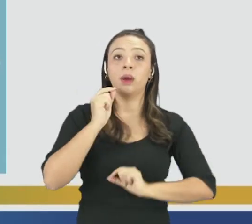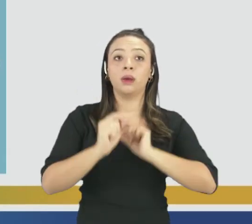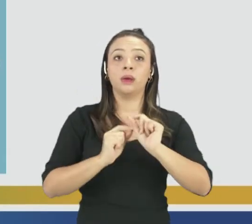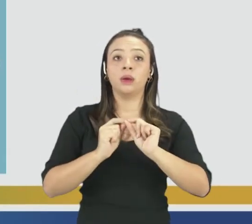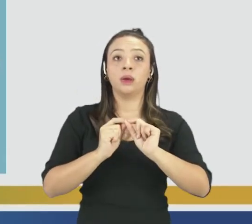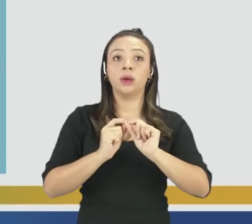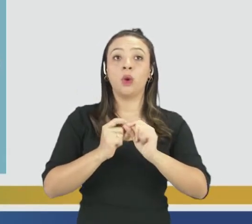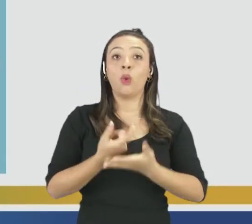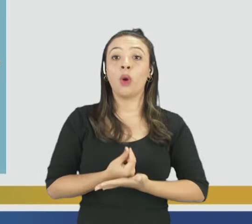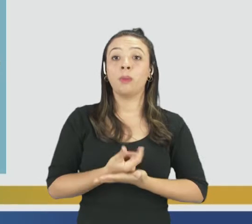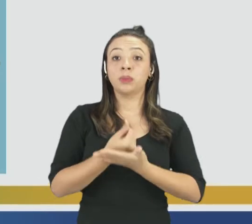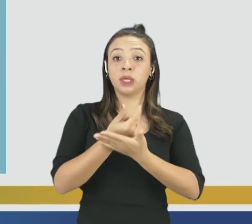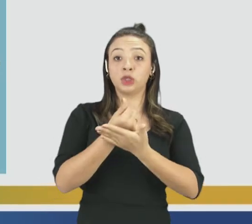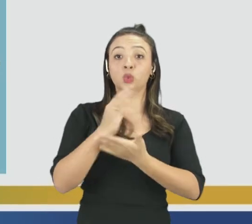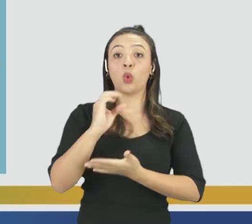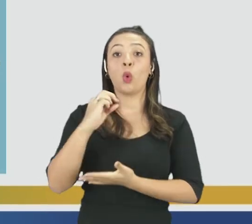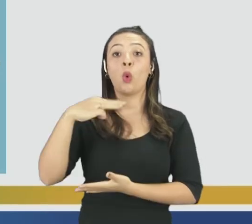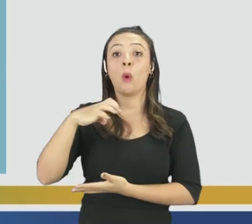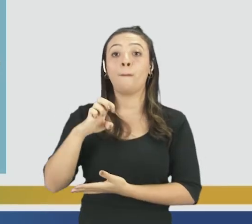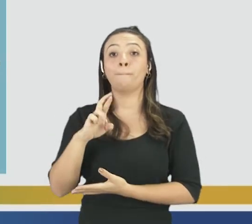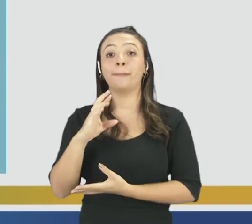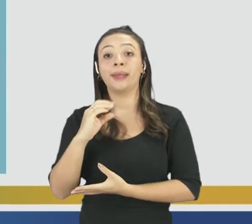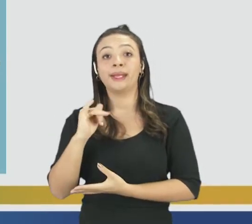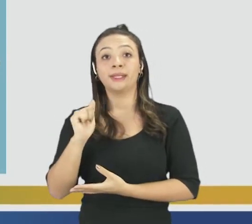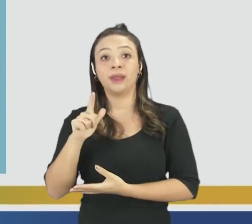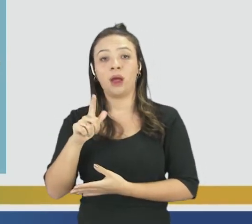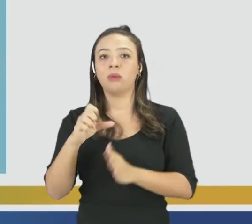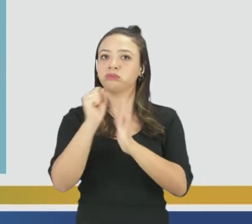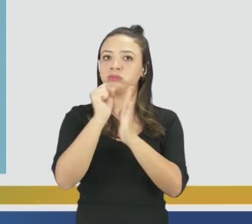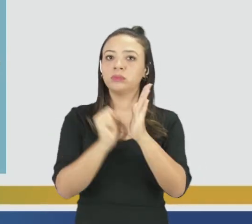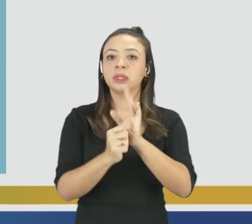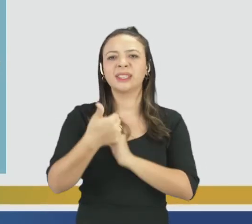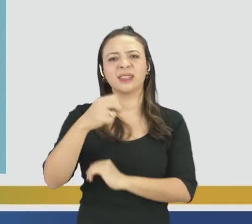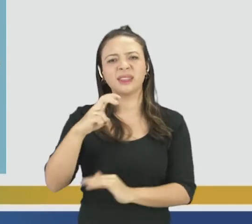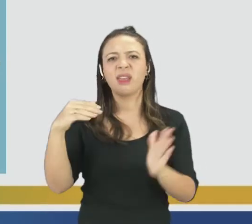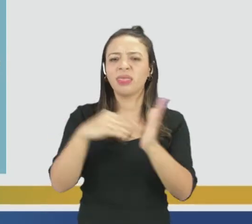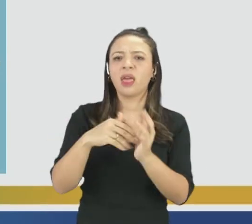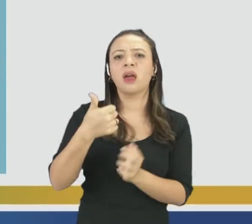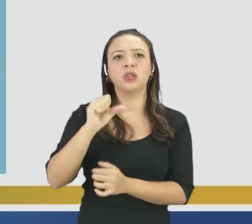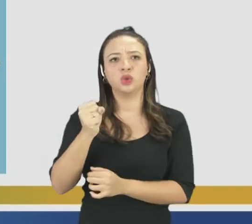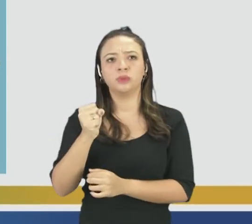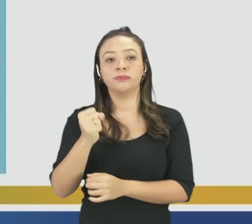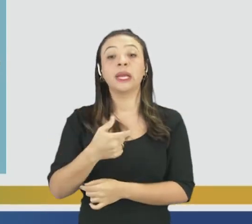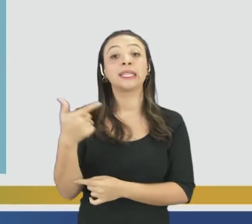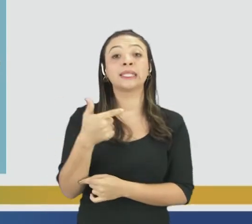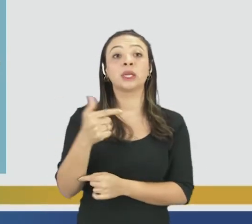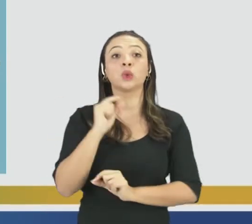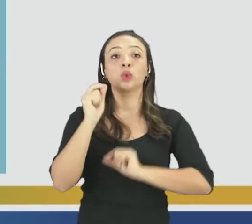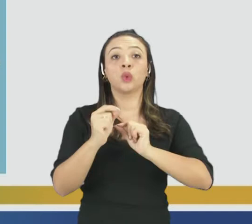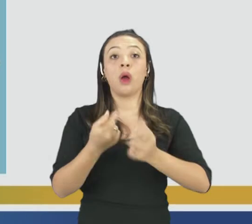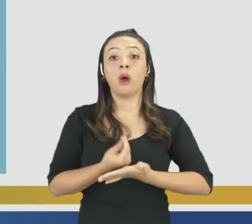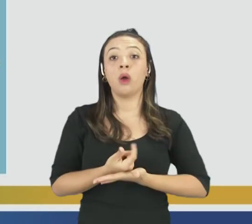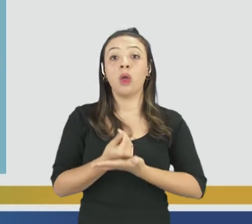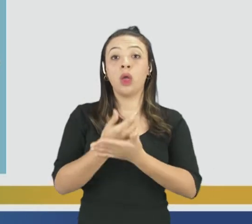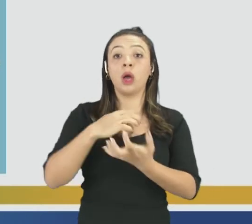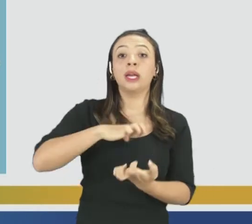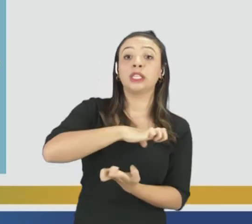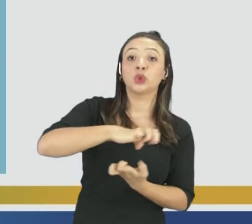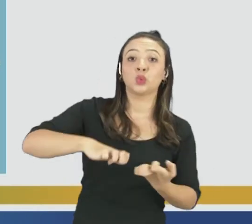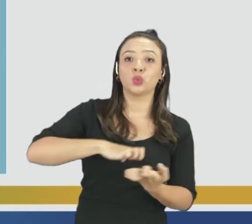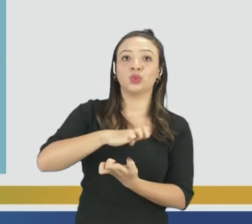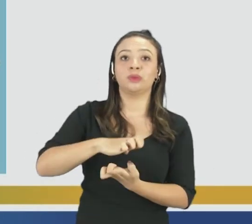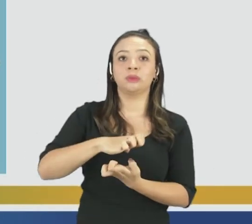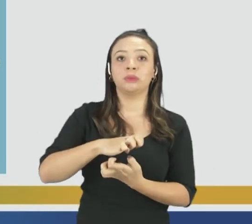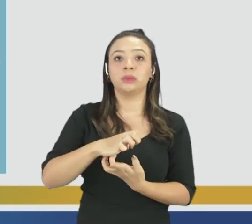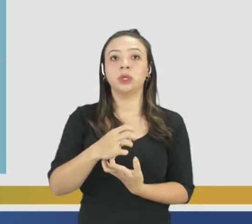período do capitalismo comercial entre o século 15 ao 18 a segunda fase capitalismo industrial no